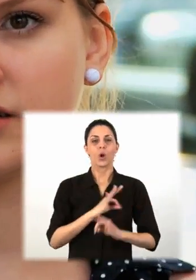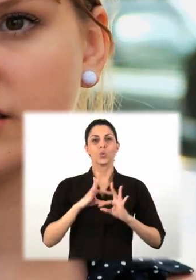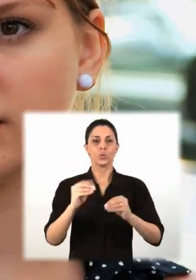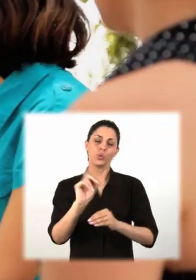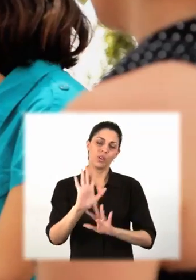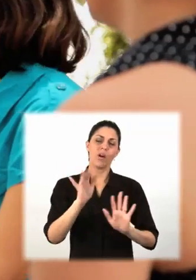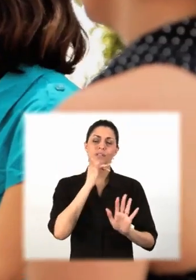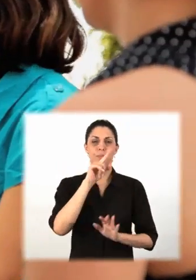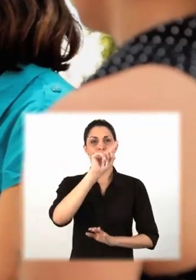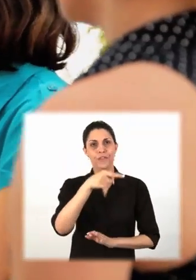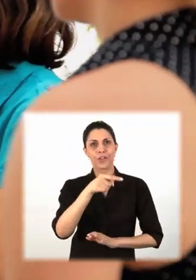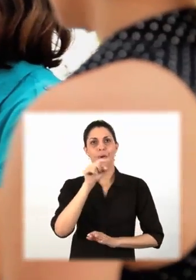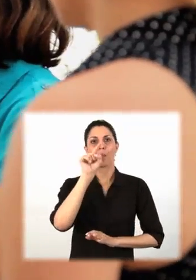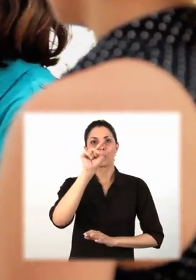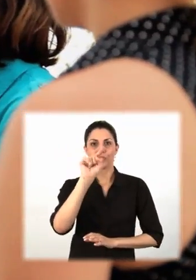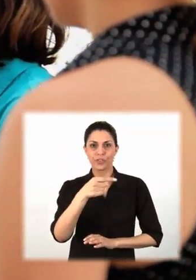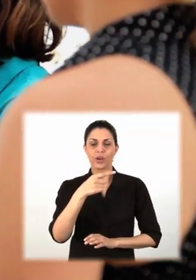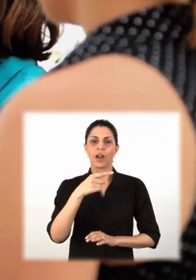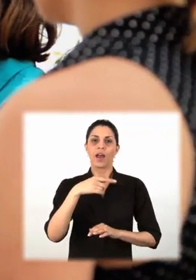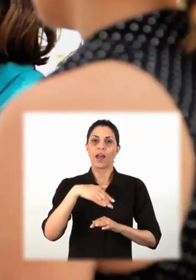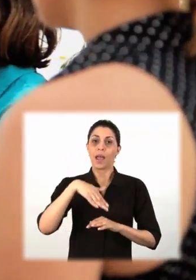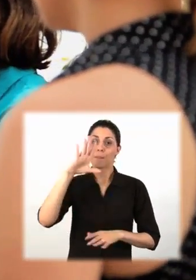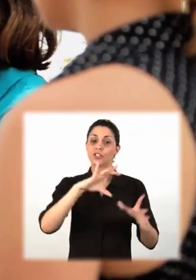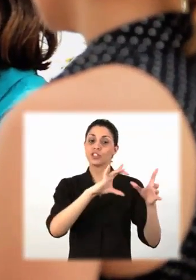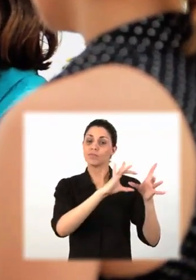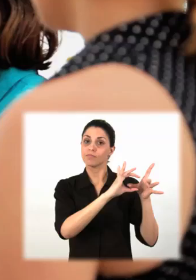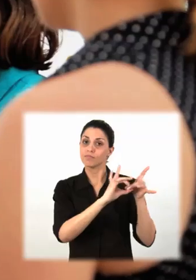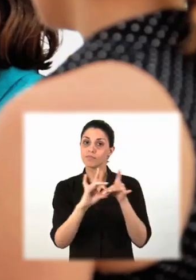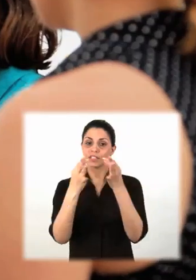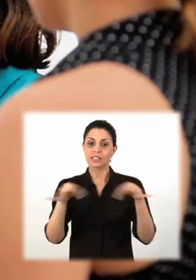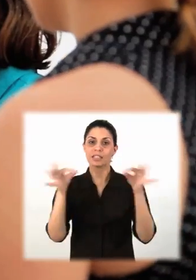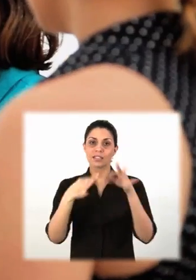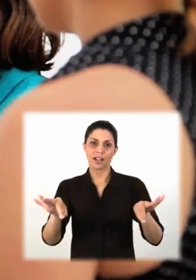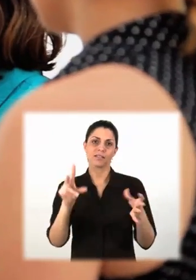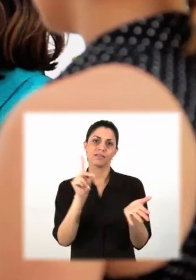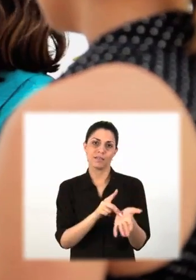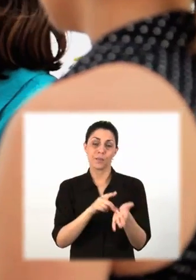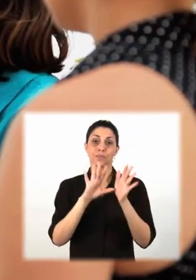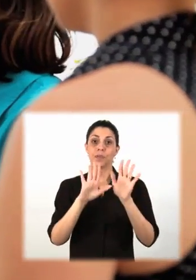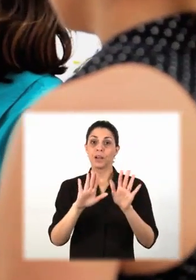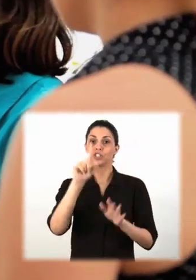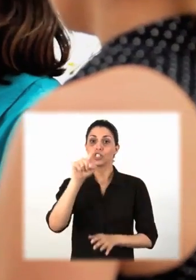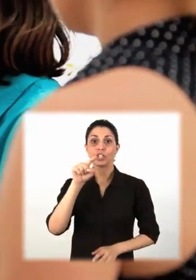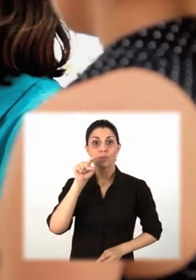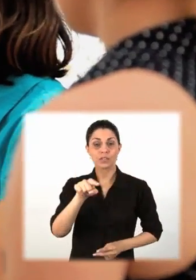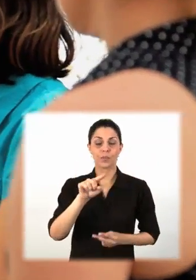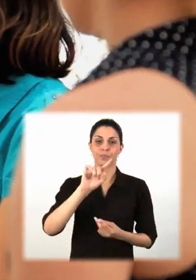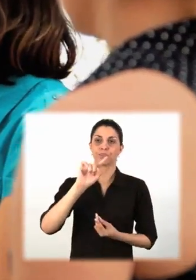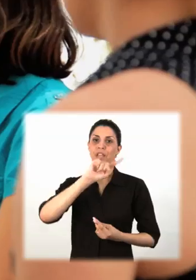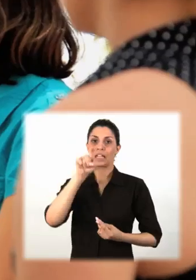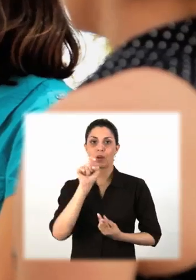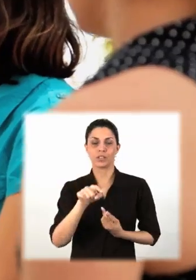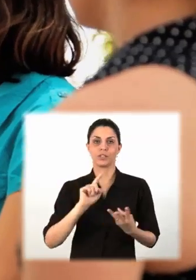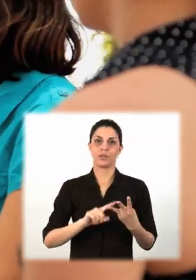pontuação, né? A gente tem alguns, como a vírgula e o ponto e vírgula, que eles estão mais vinculados à sintaxe, à estrutura das orações, dos períodos. Mas a exclamação,